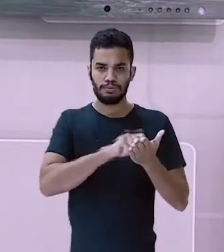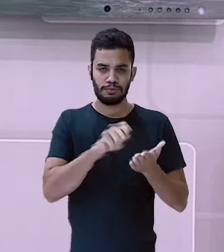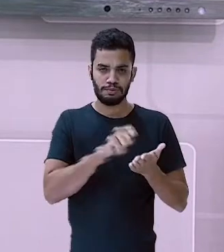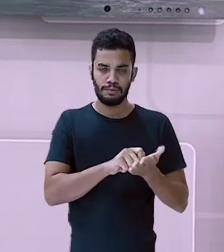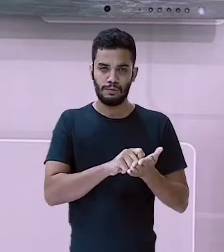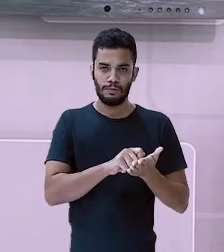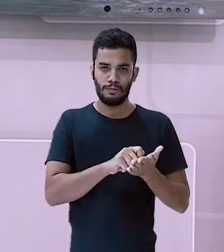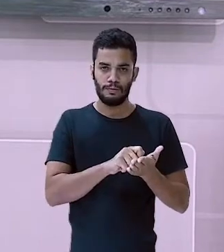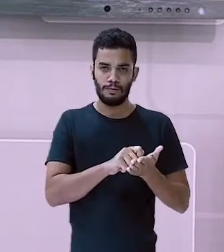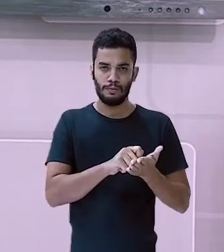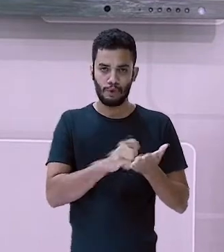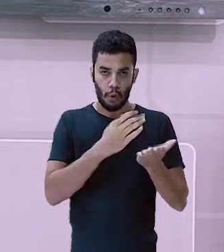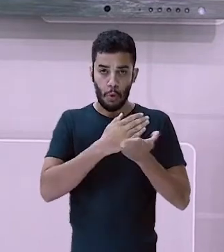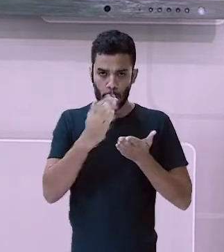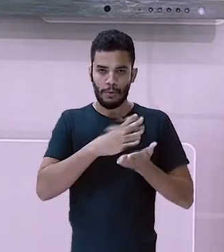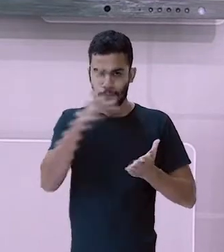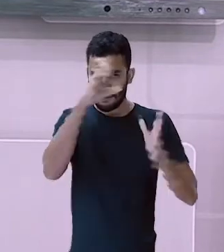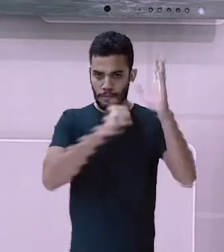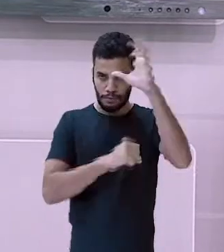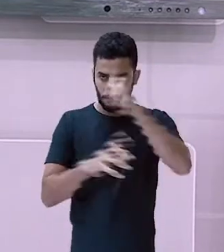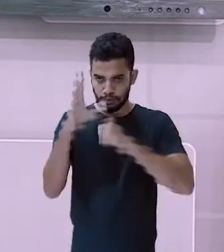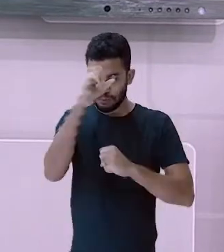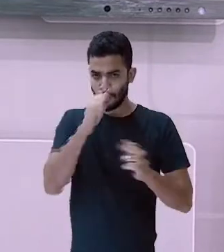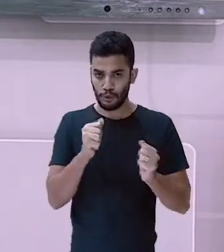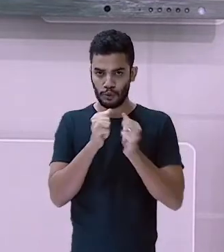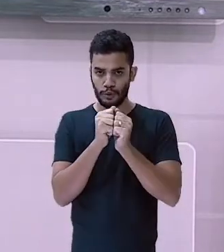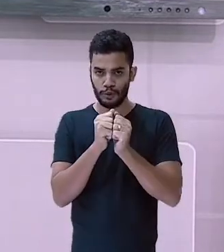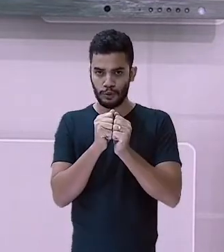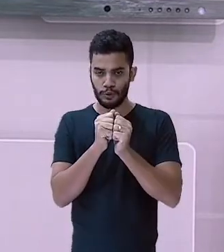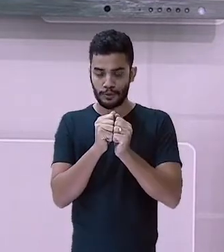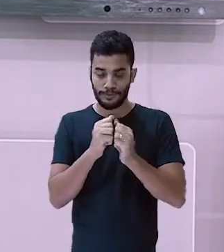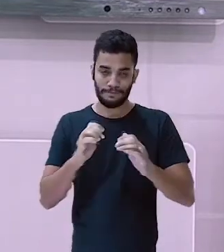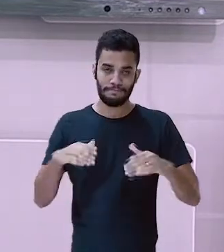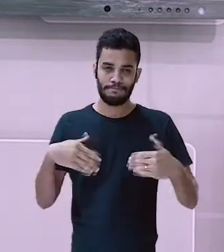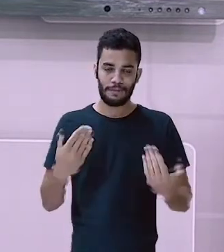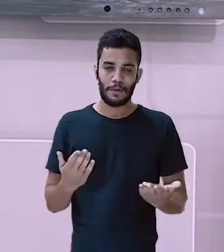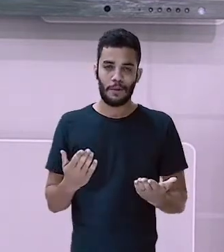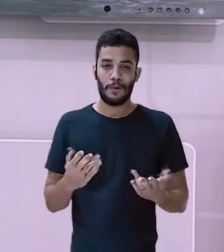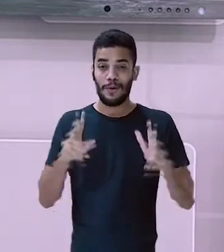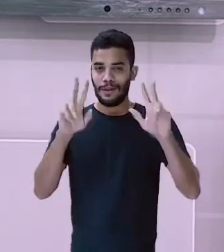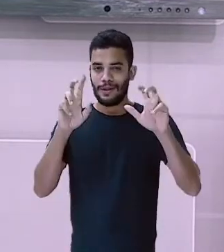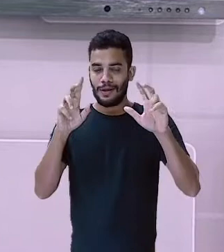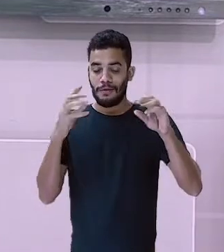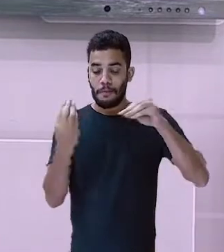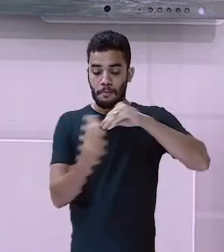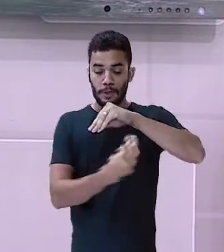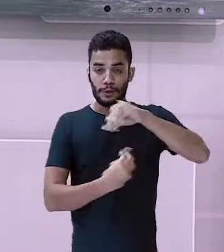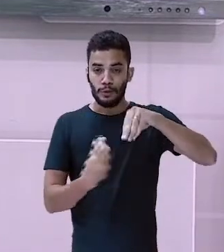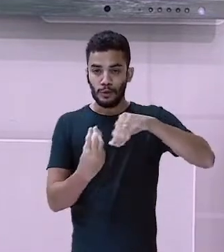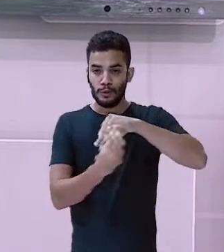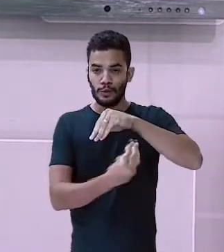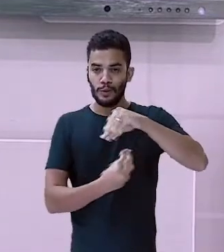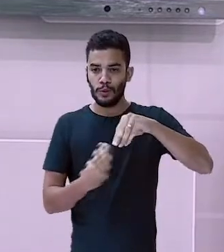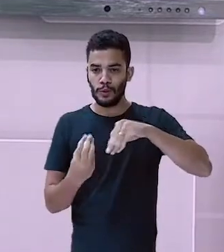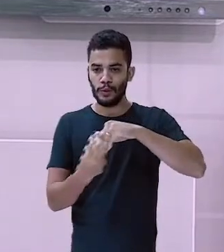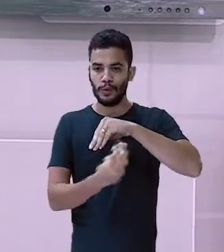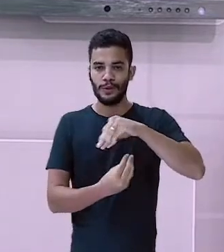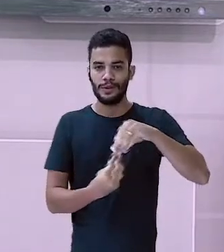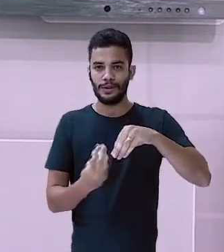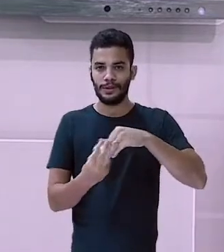aprender comigo hoje. Vamos lá? Vamos começar? Mistura. Antes, porém,